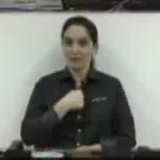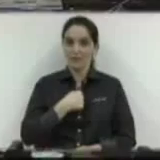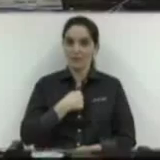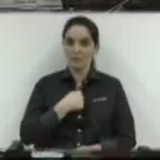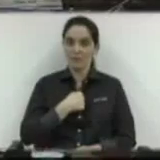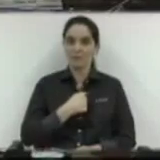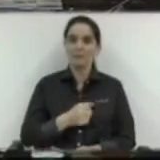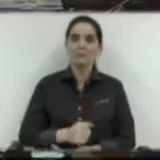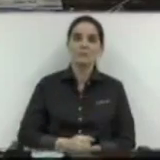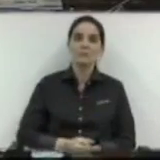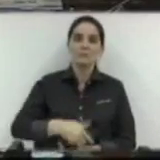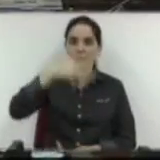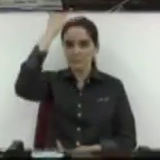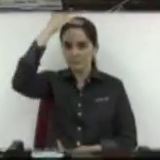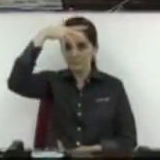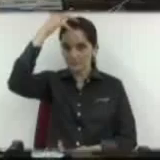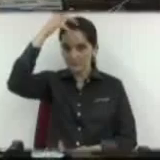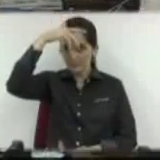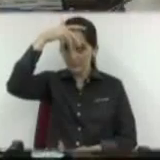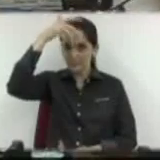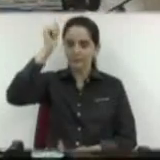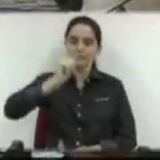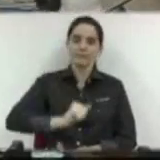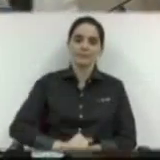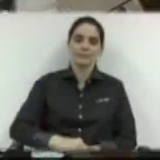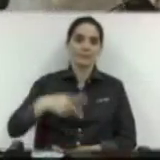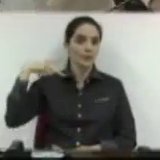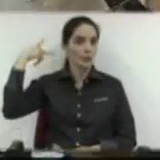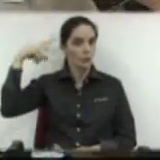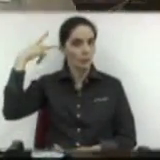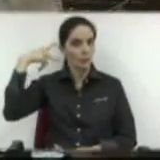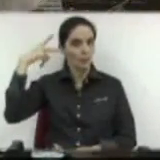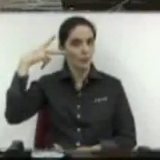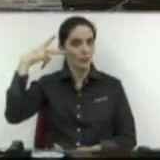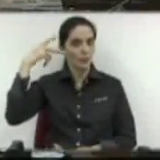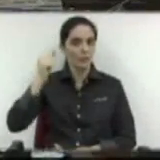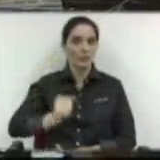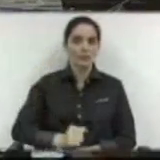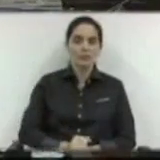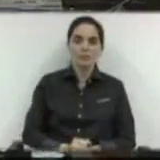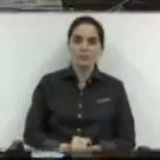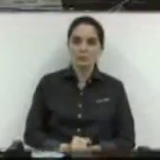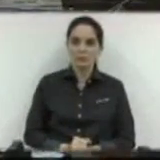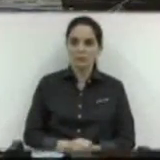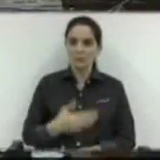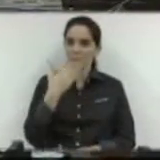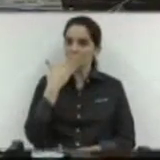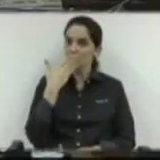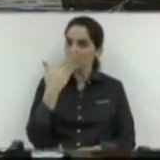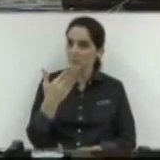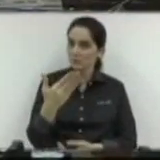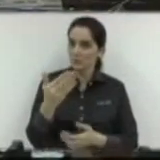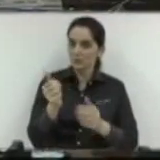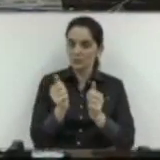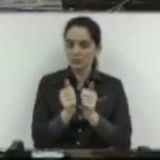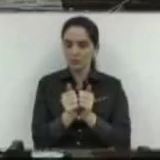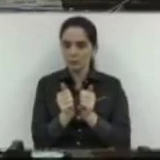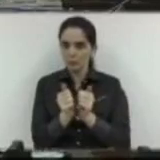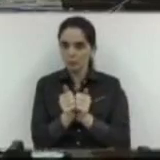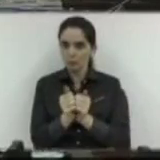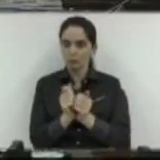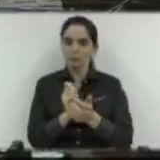Érica Cristina Tanque Moya, vereadora deste Legislativo Municipal, venho requerer junto a Vossa